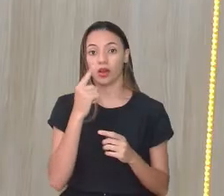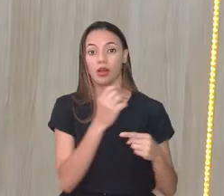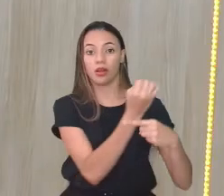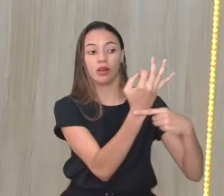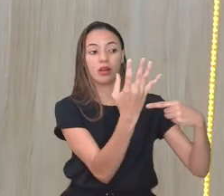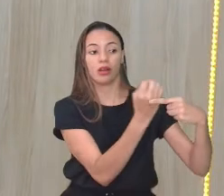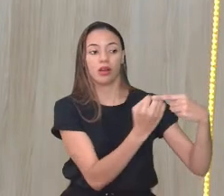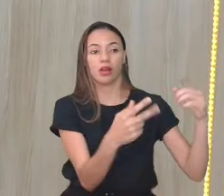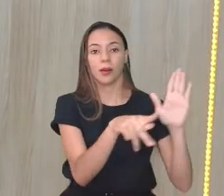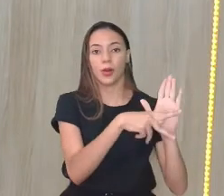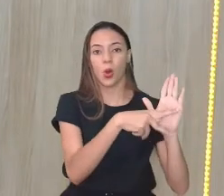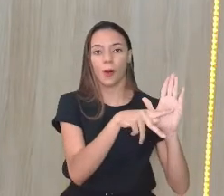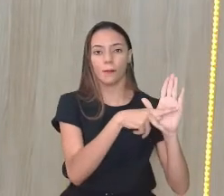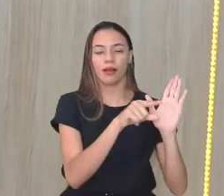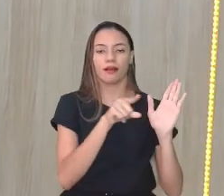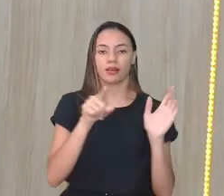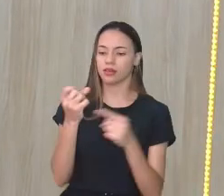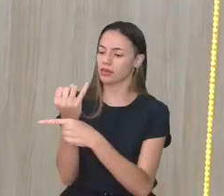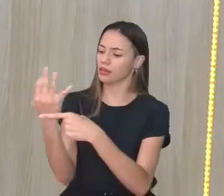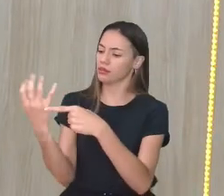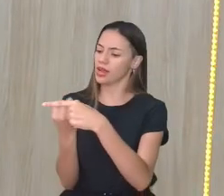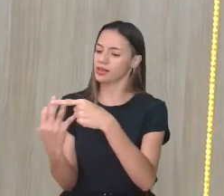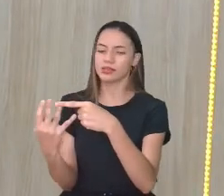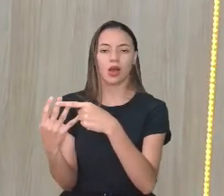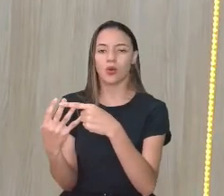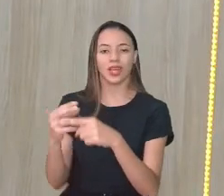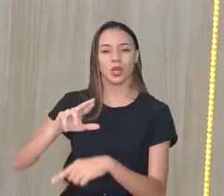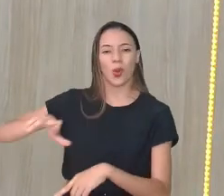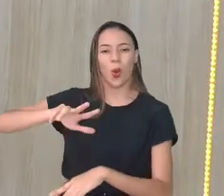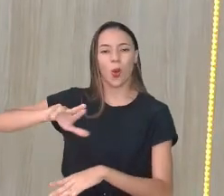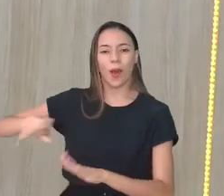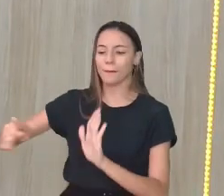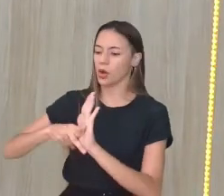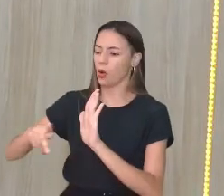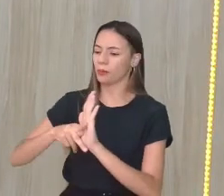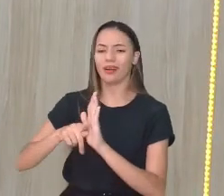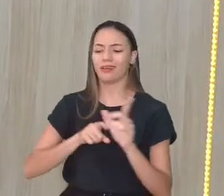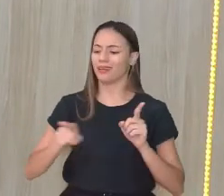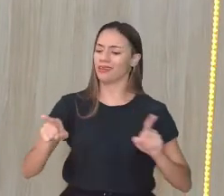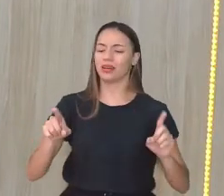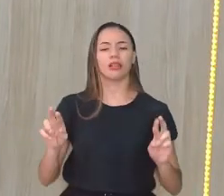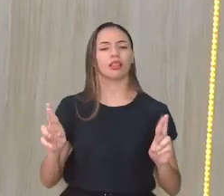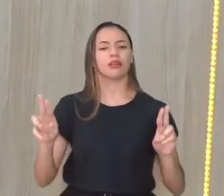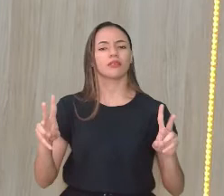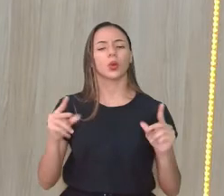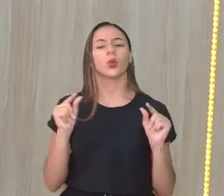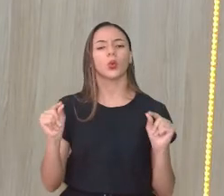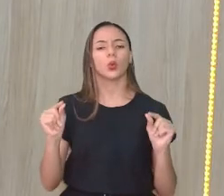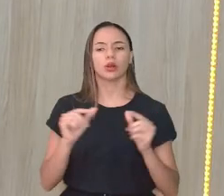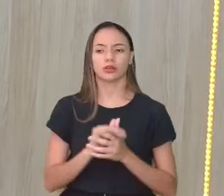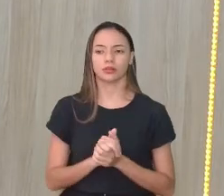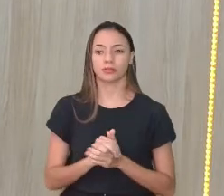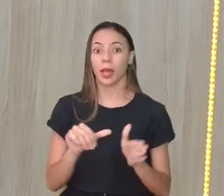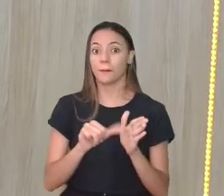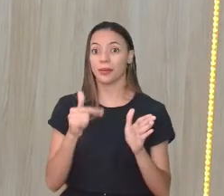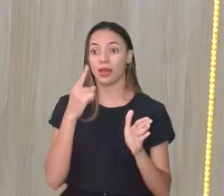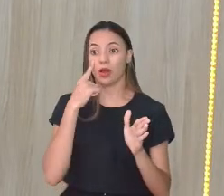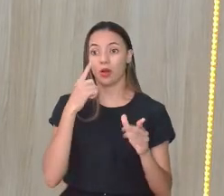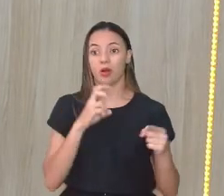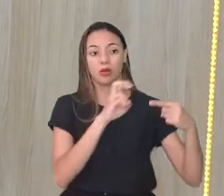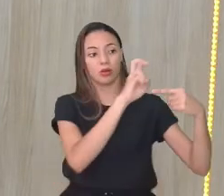a fração imprópria. O que seria uma fração própria e uma fração imprópria? A gente percebe que aquela primeira que eu coloquei ali,